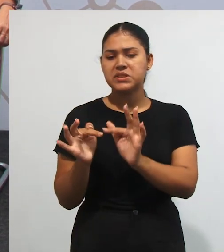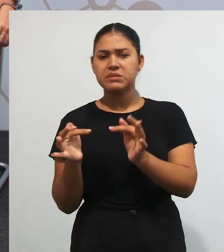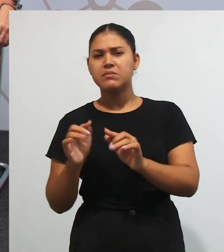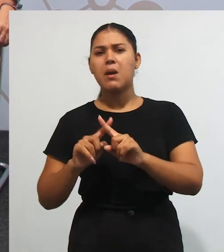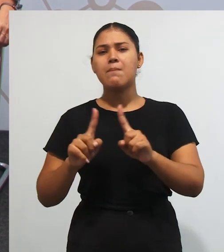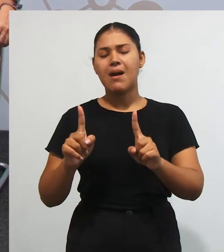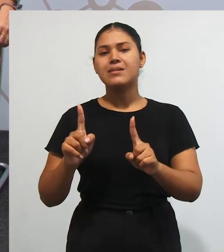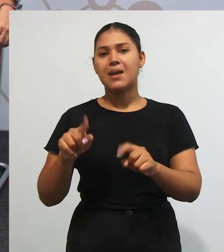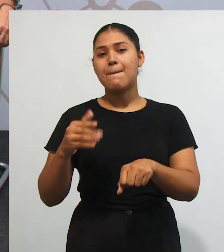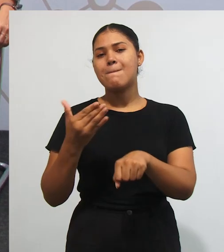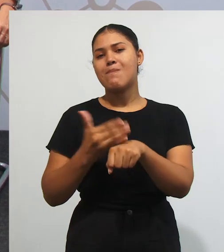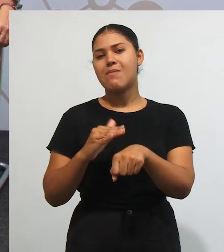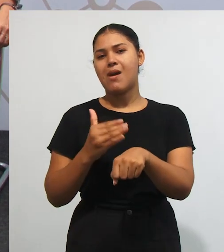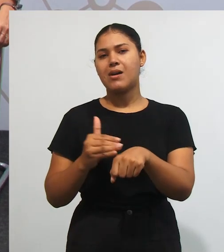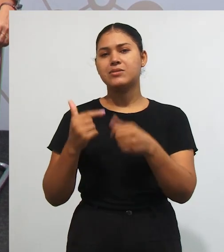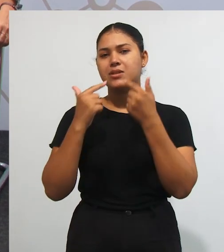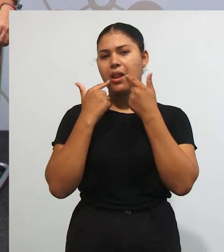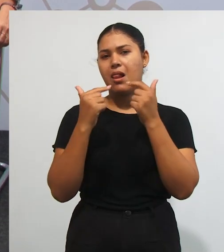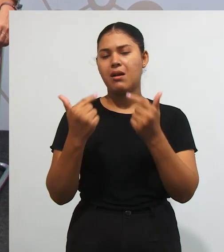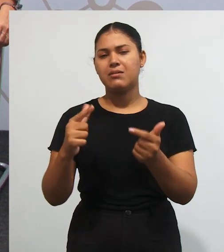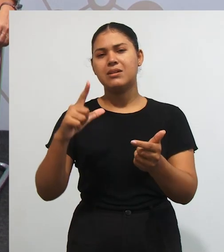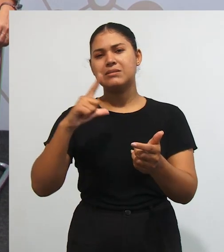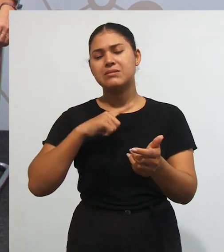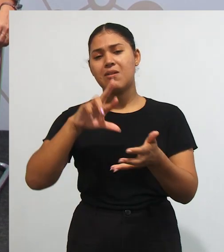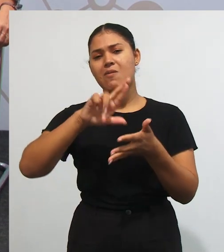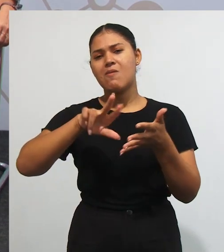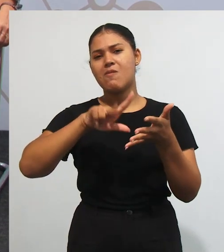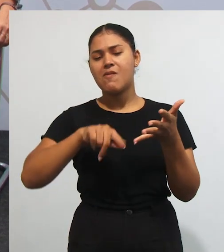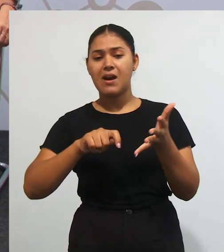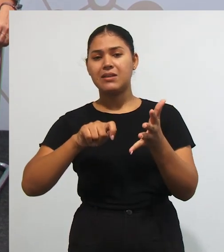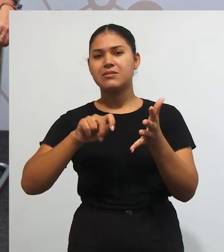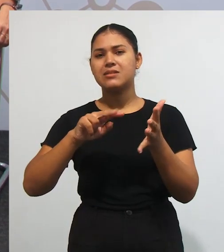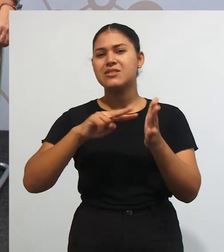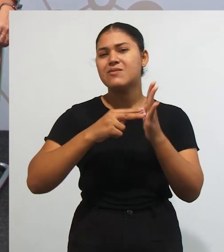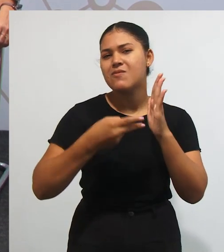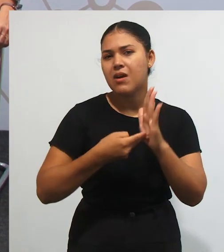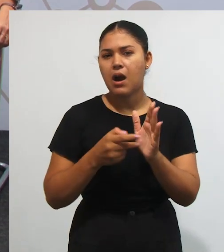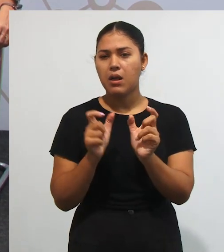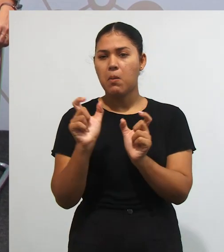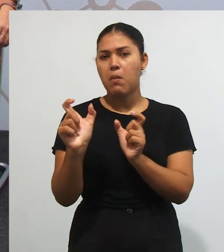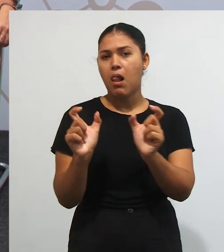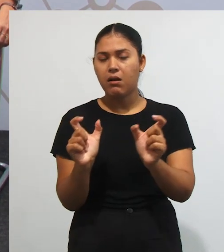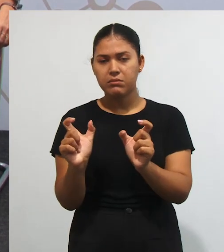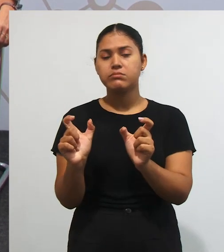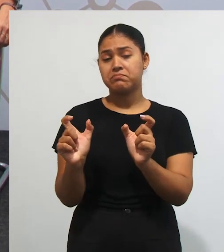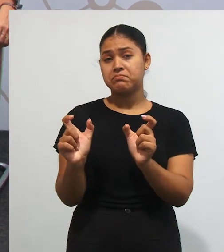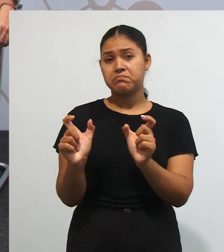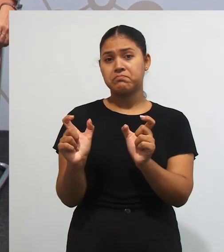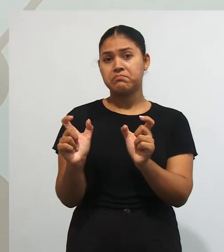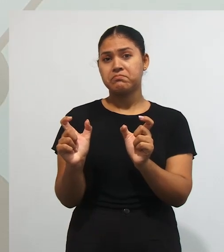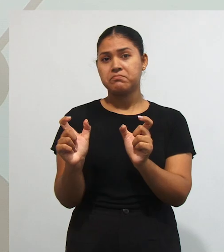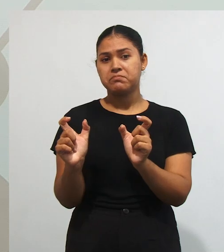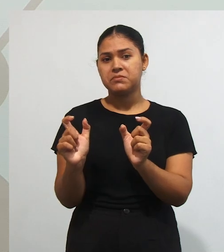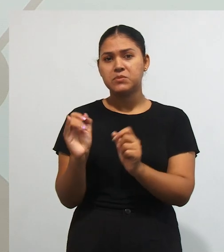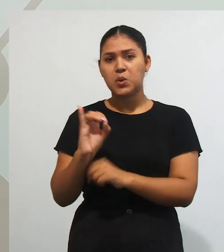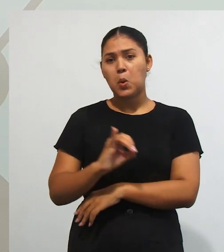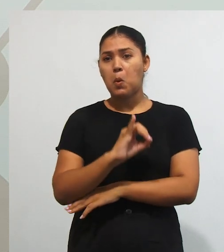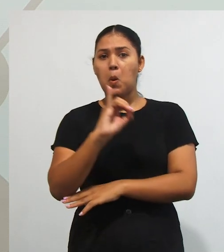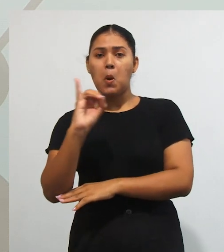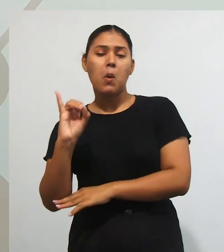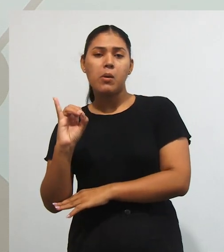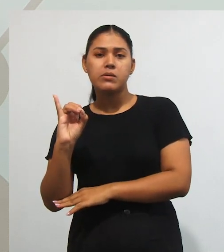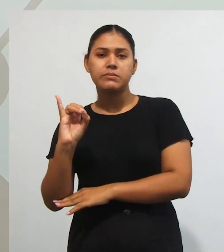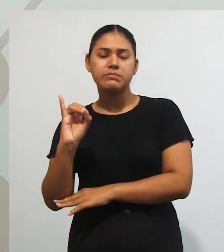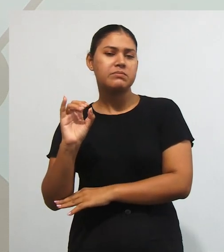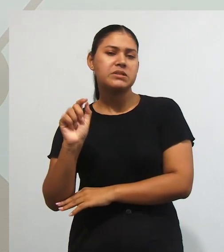linguagem, né? Existe uma multidão de significados, ou pode existir, né, uma multidão de significados nesse simples ato